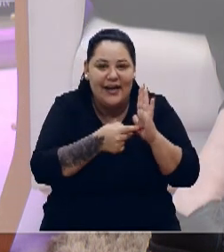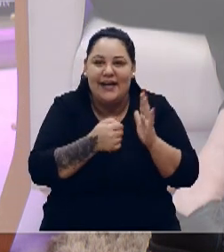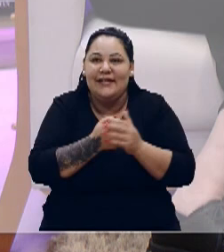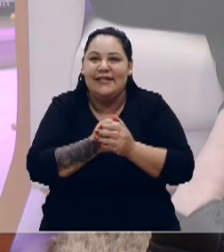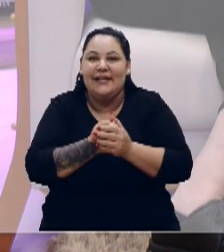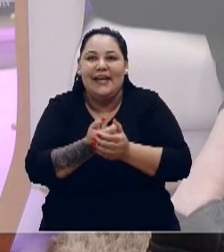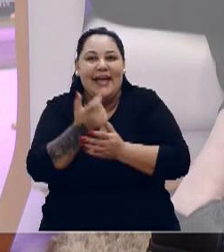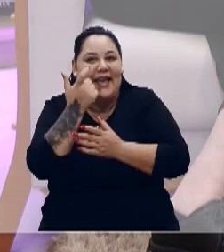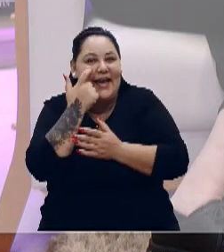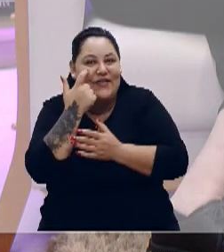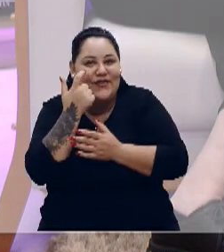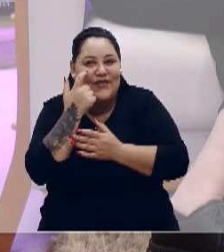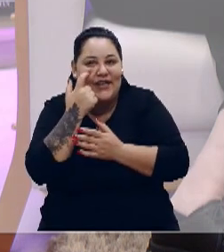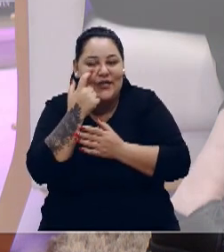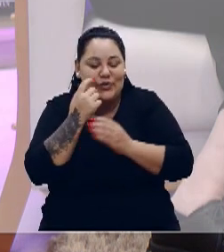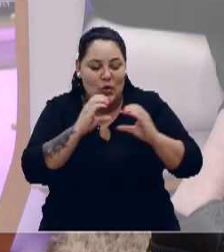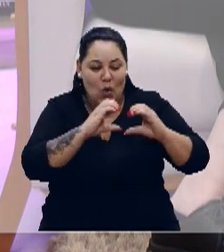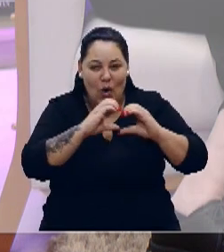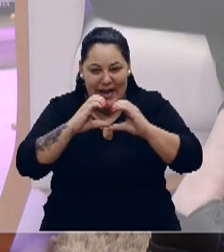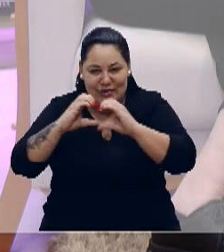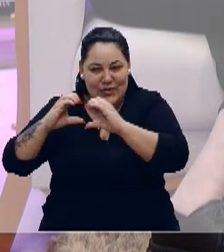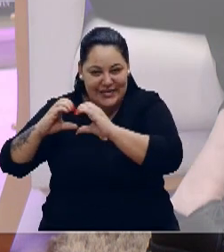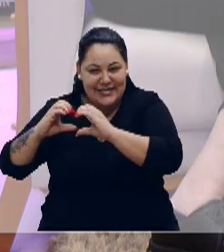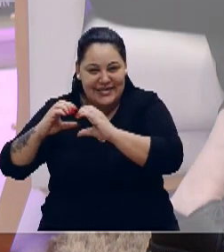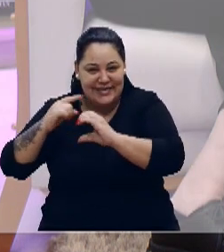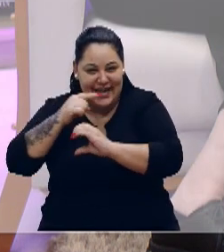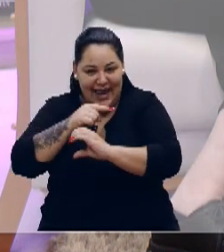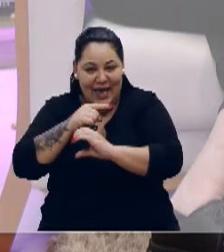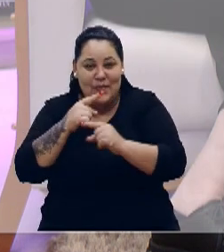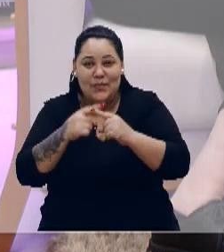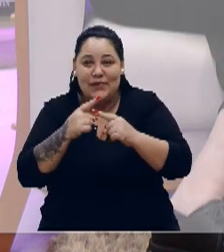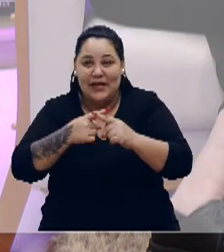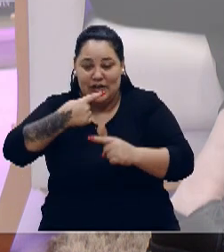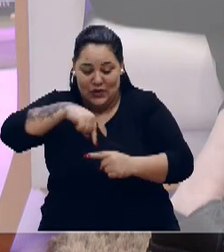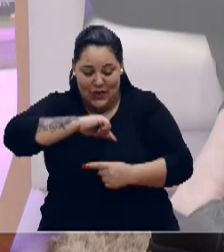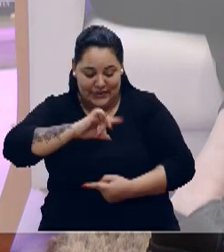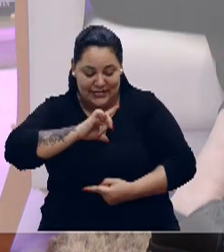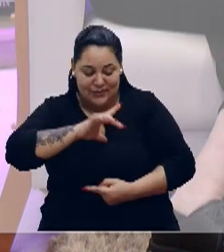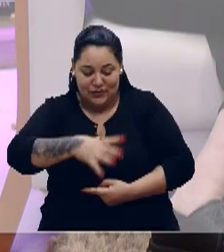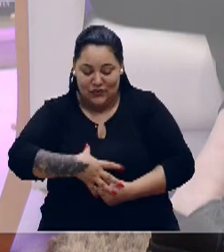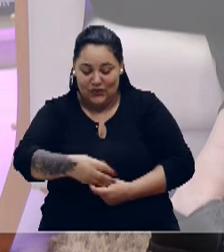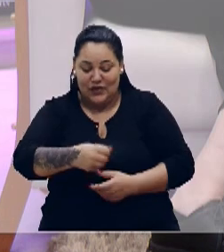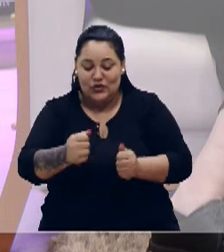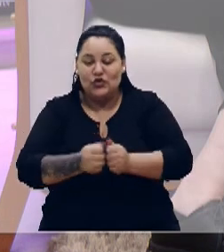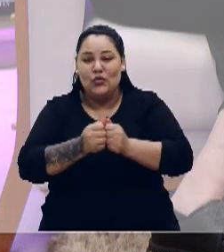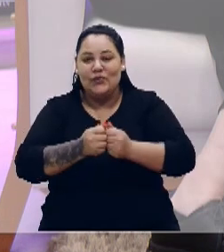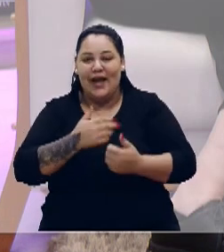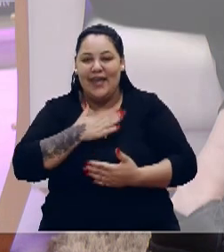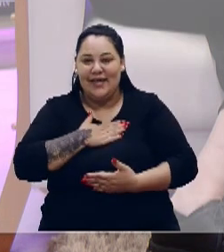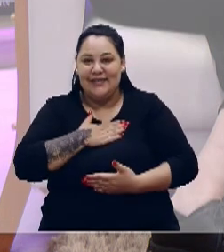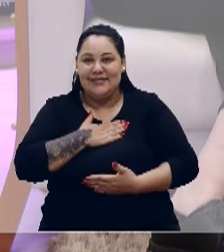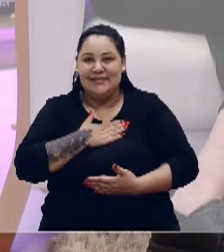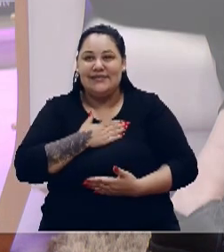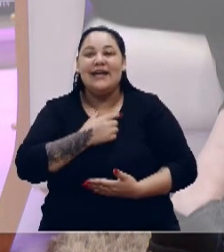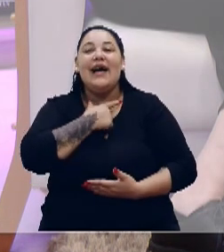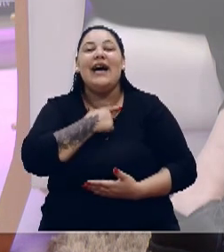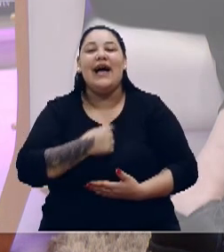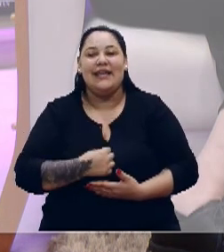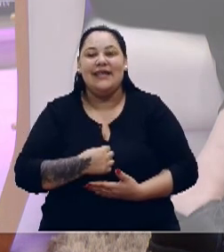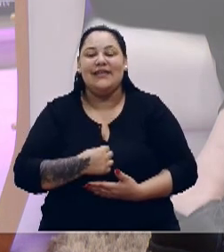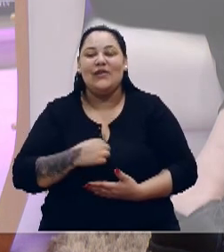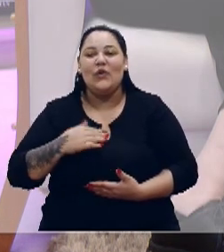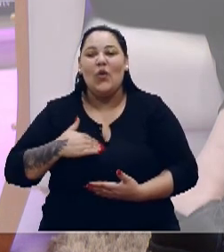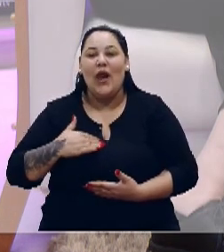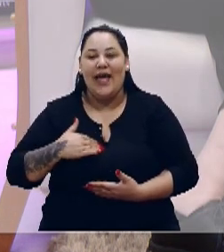da Carol e logo me fitou, porque nós duas carregamos os nossos filhos no nosso colar. Então